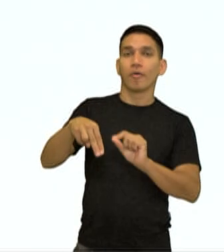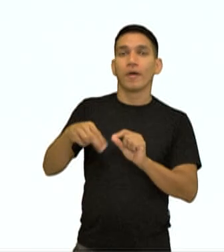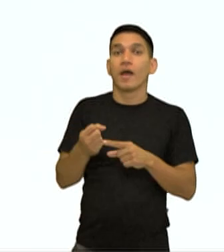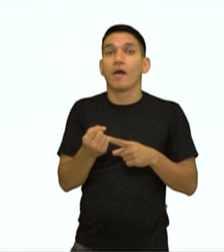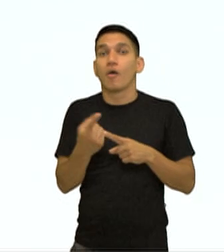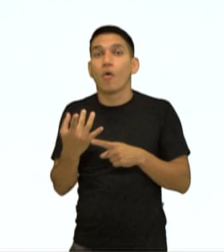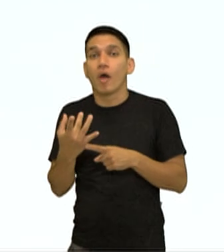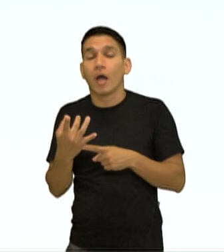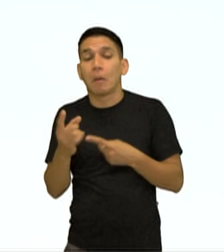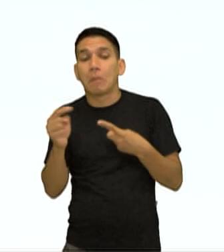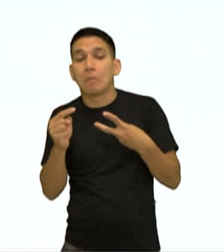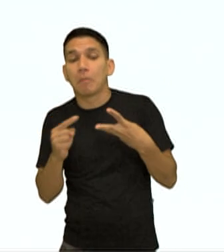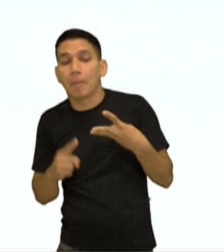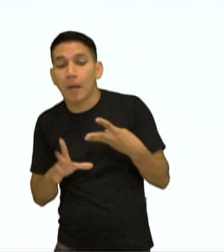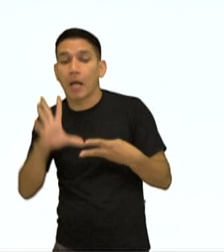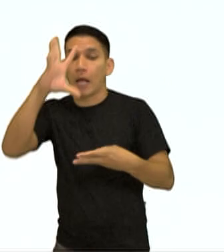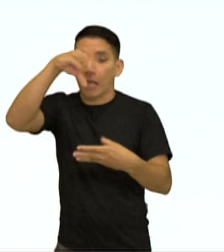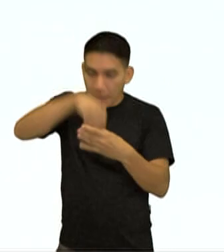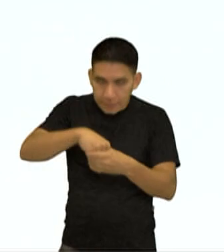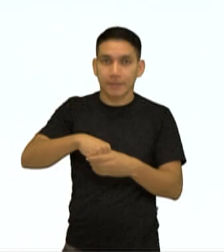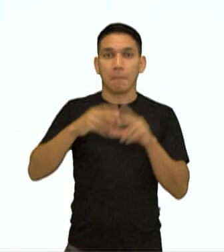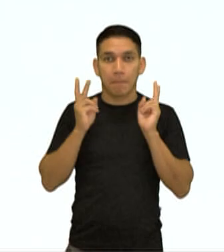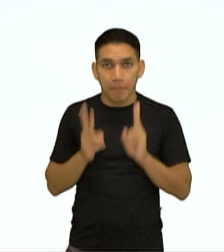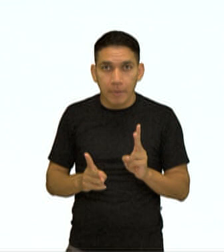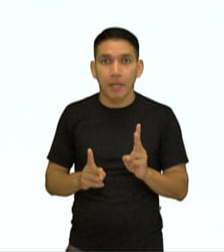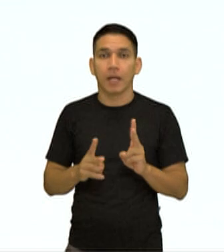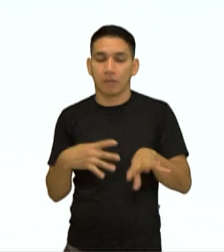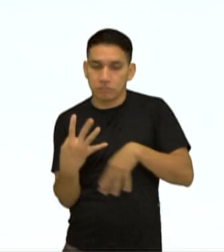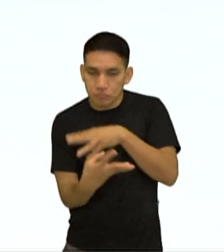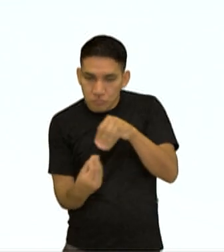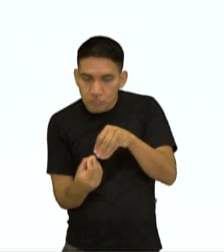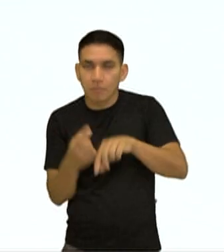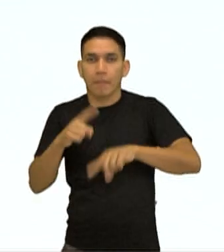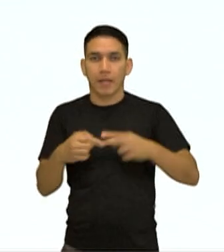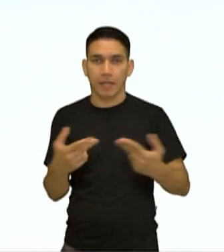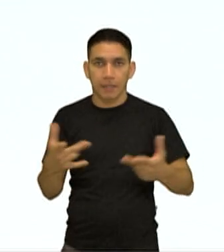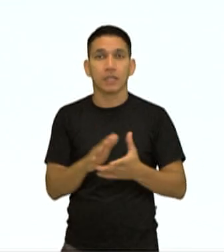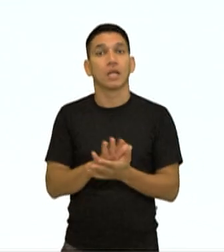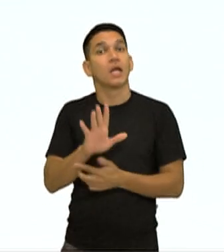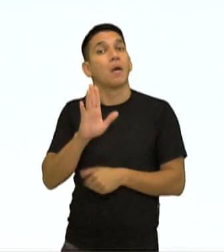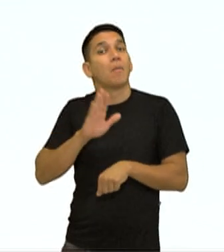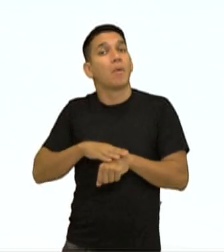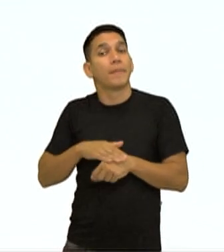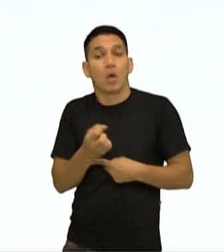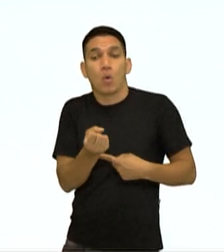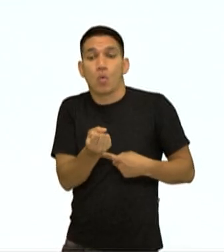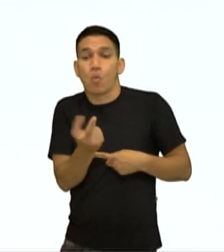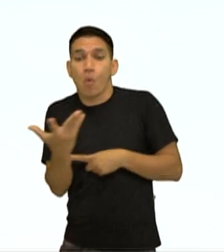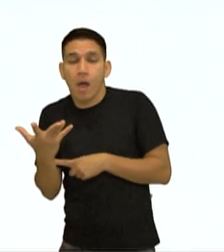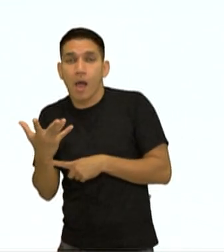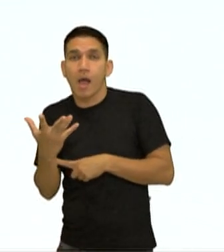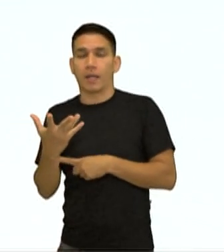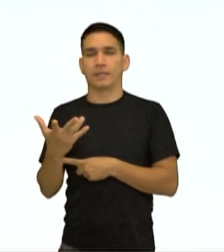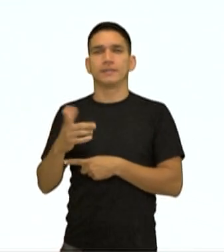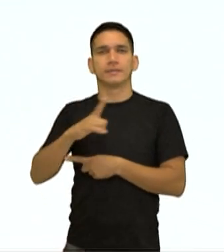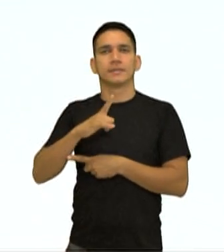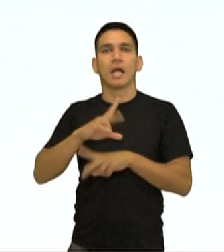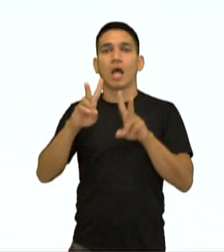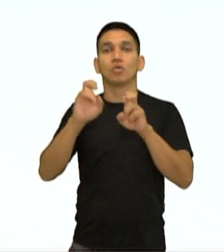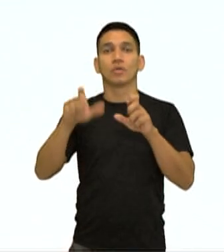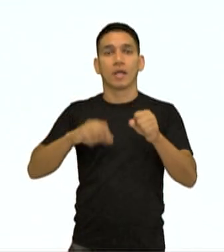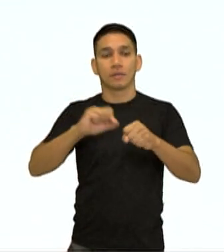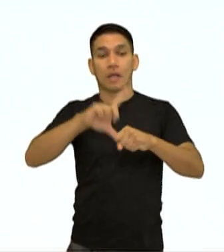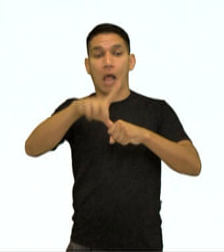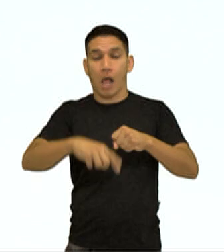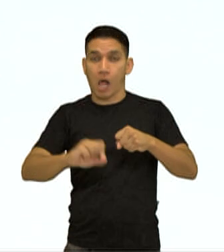de entidades elementares contida em uma porção de material. E aí, quando eu digo quantidades elementares, eu estou falando de